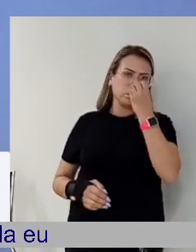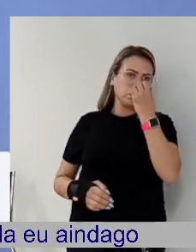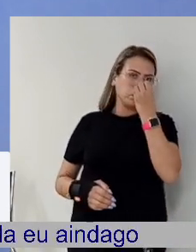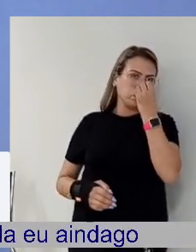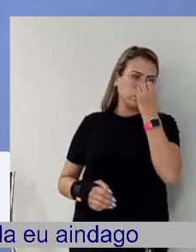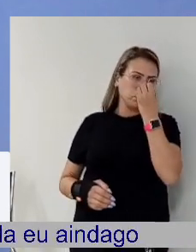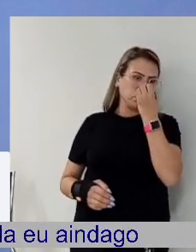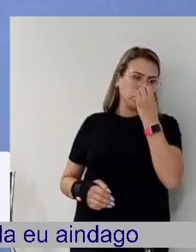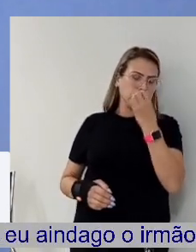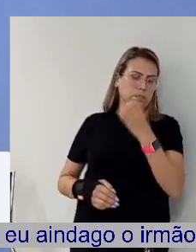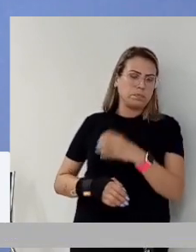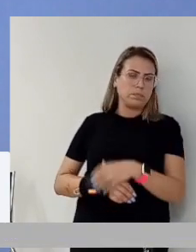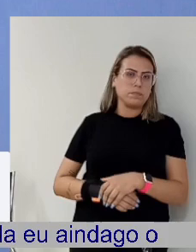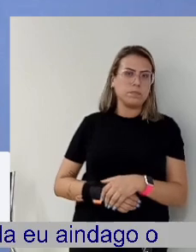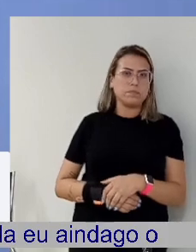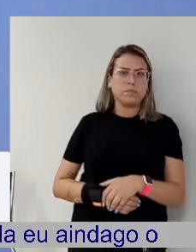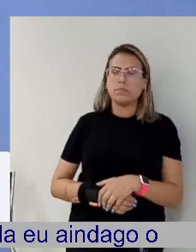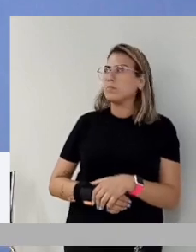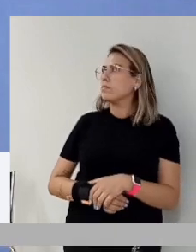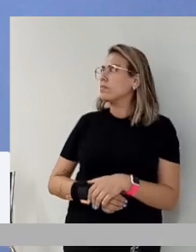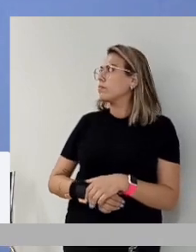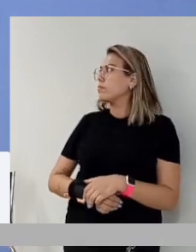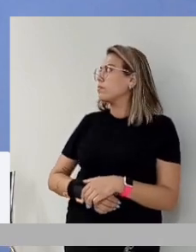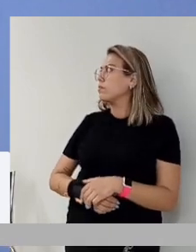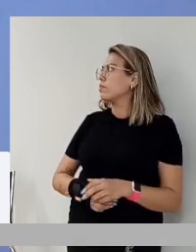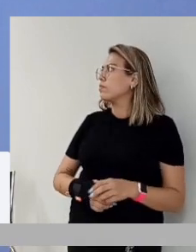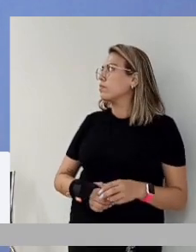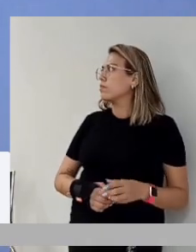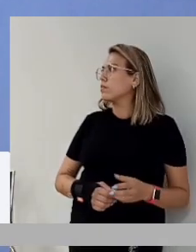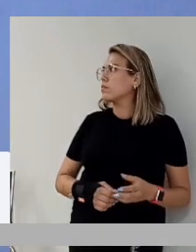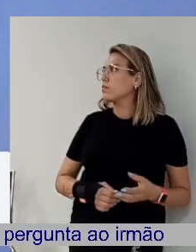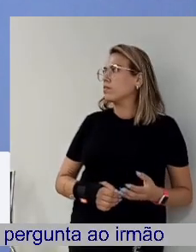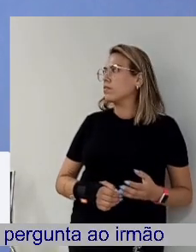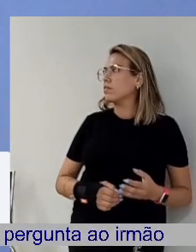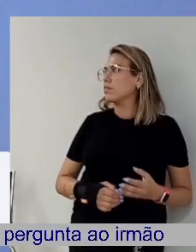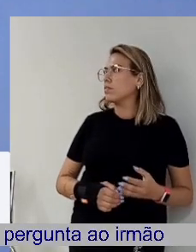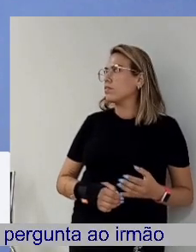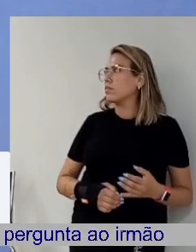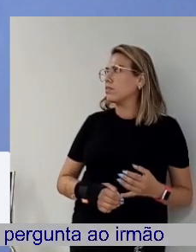fazeruma pergunta ao irmão amig